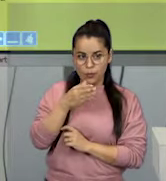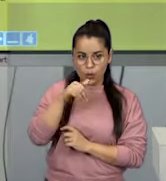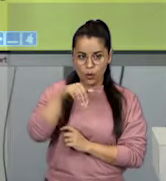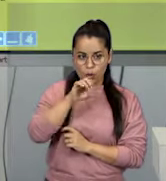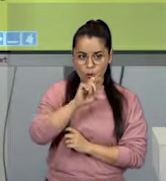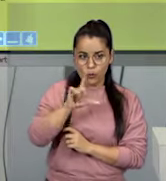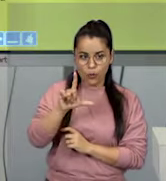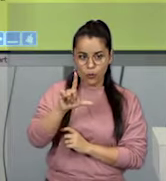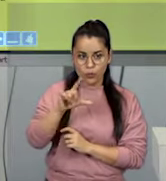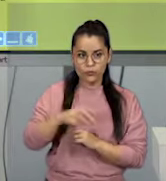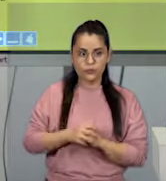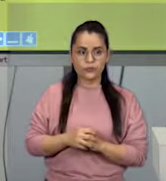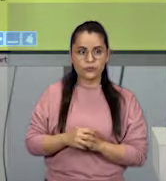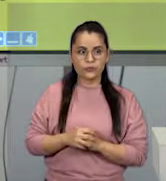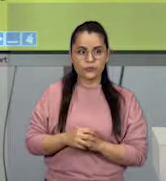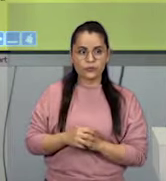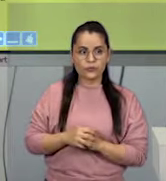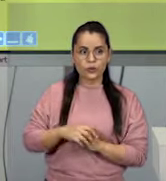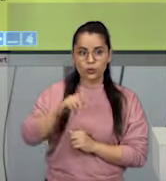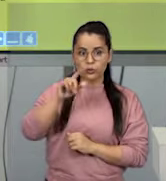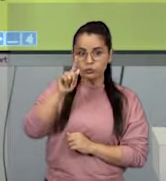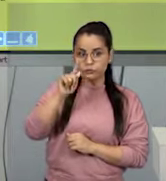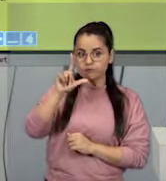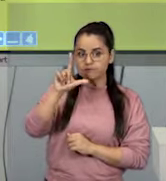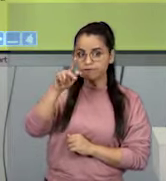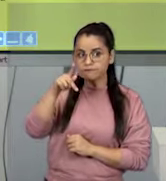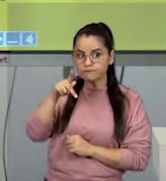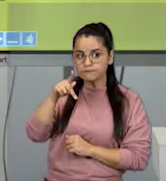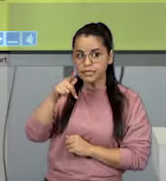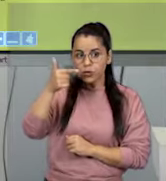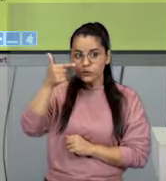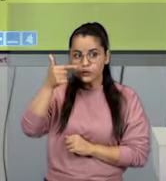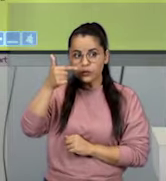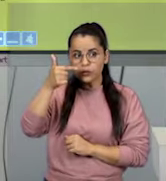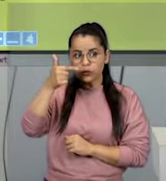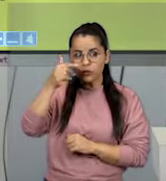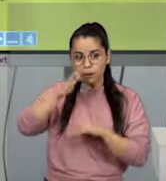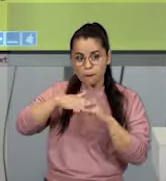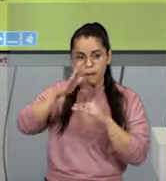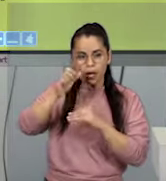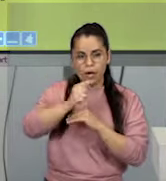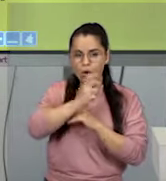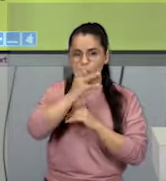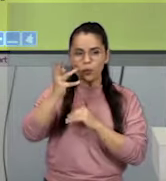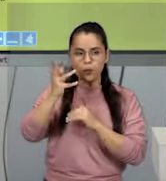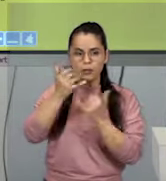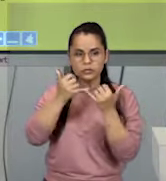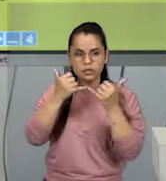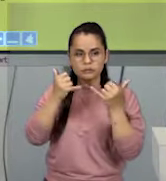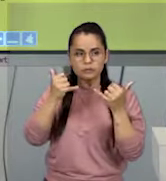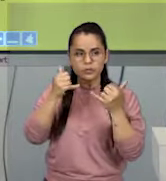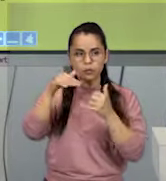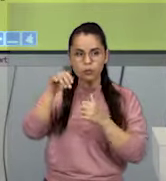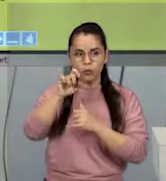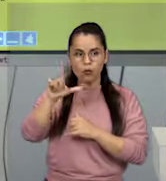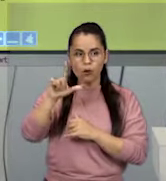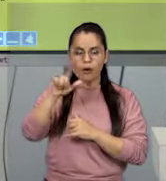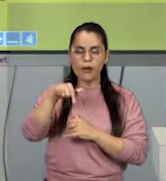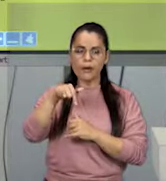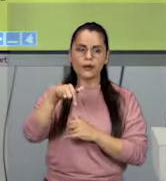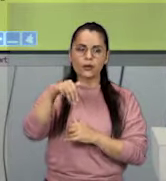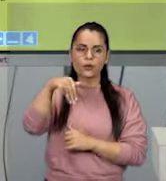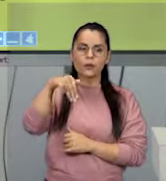por mal só dois o GLP é o segundo e o que libera maior quantidade de energia por maus CO2